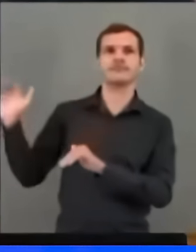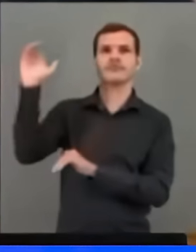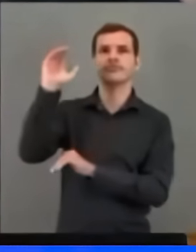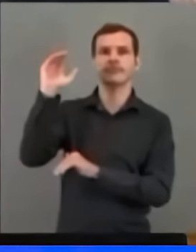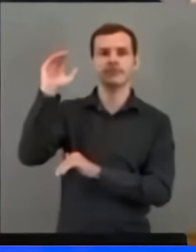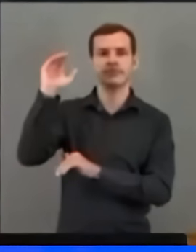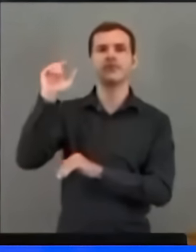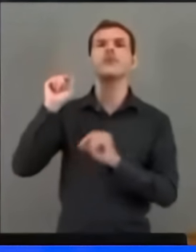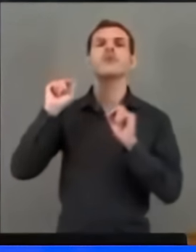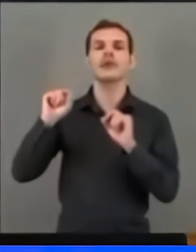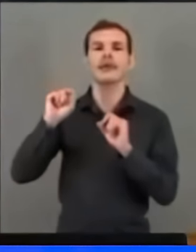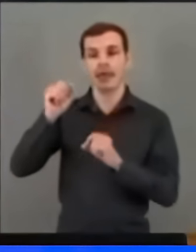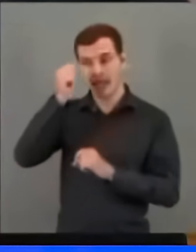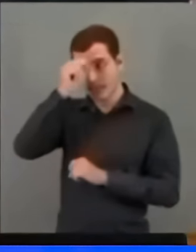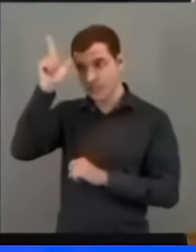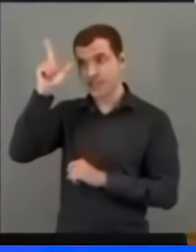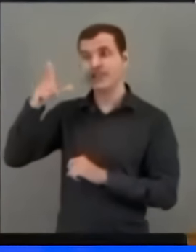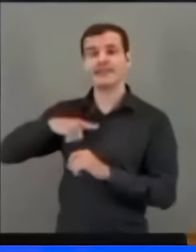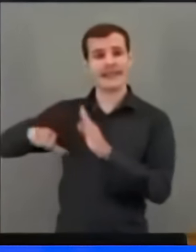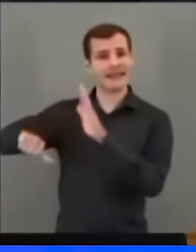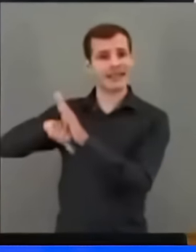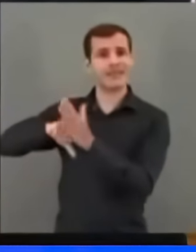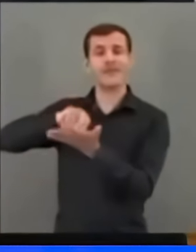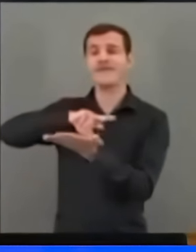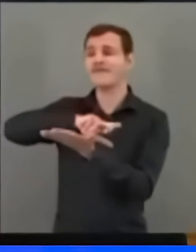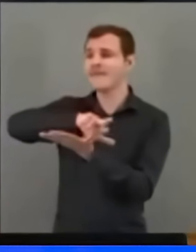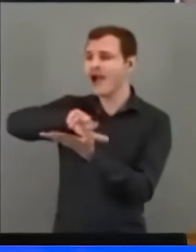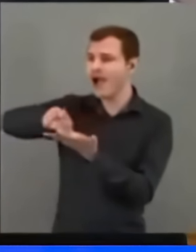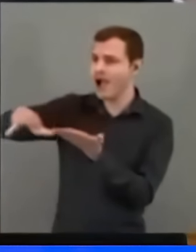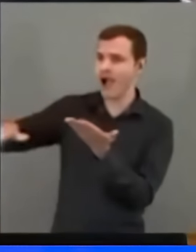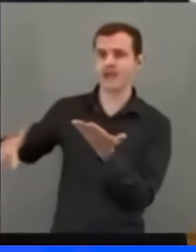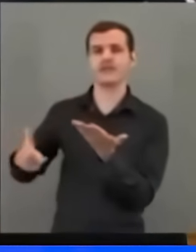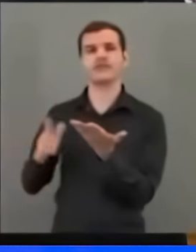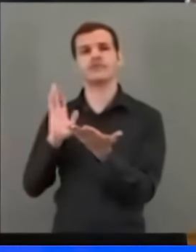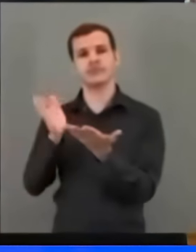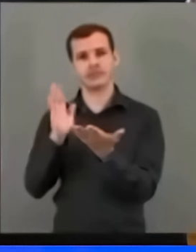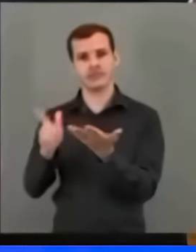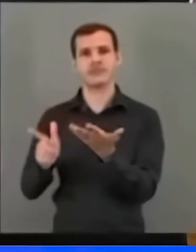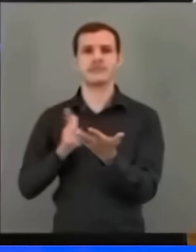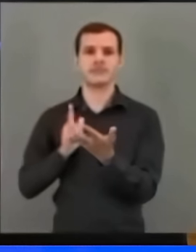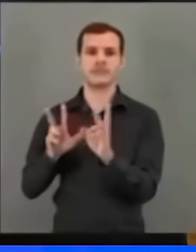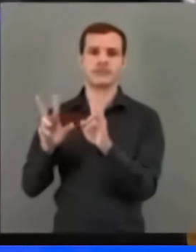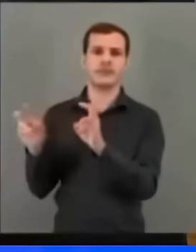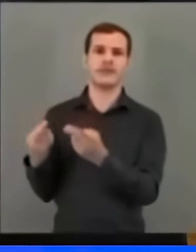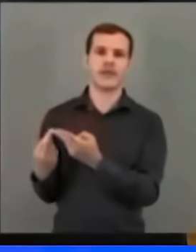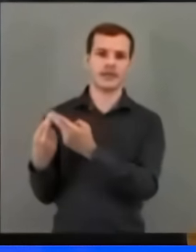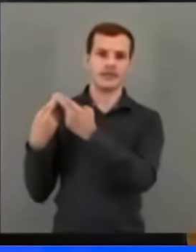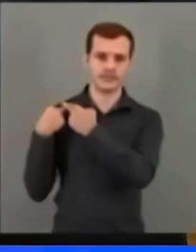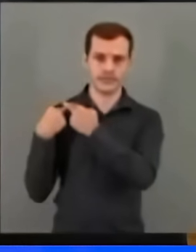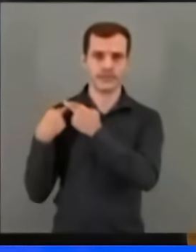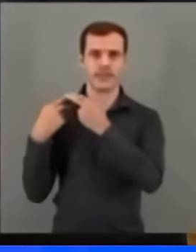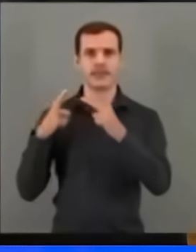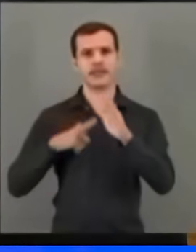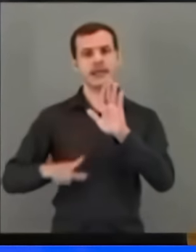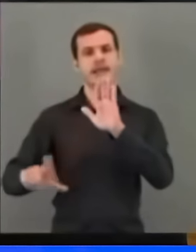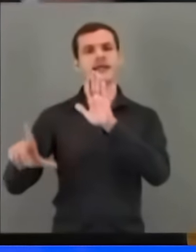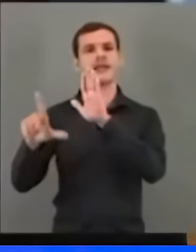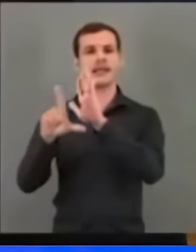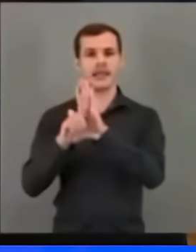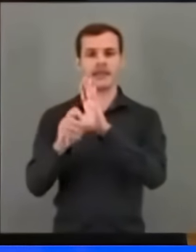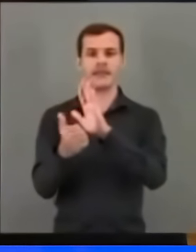Porque Alexandre de Moraes cometeu vários crimes de responsabilidade, expressos da Lei 1079.